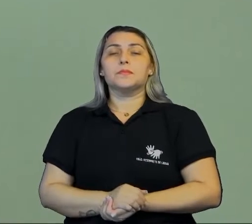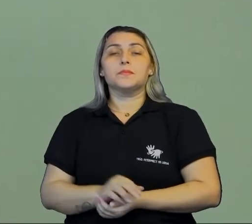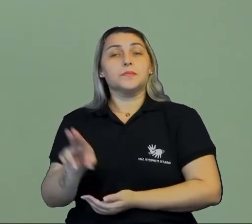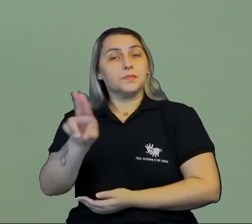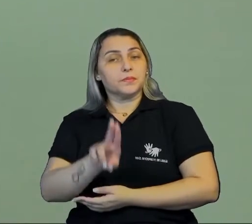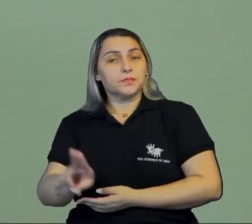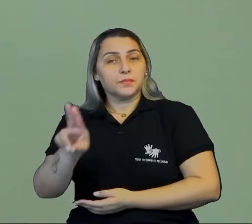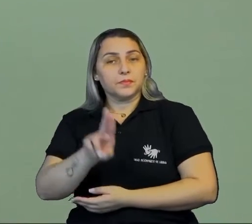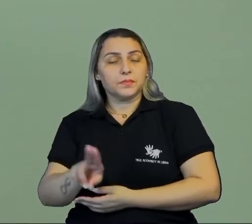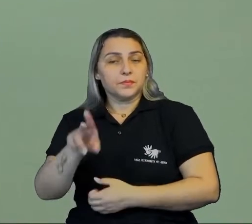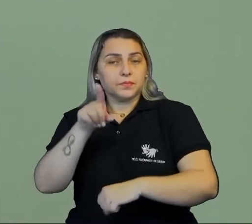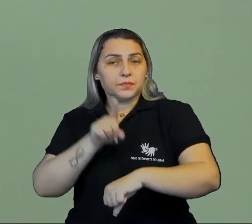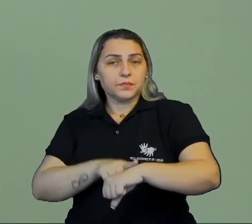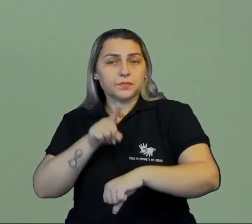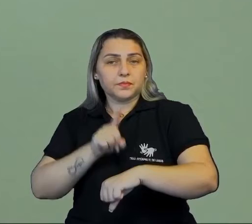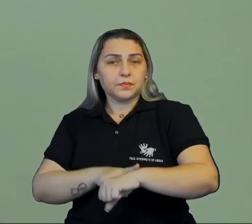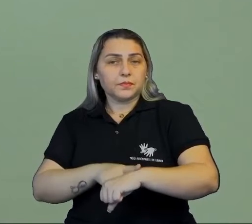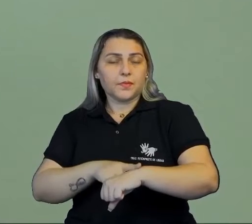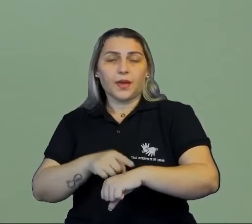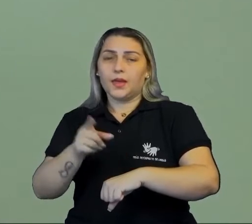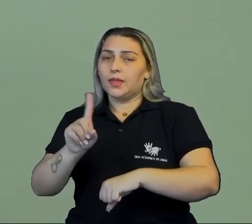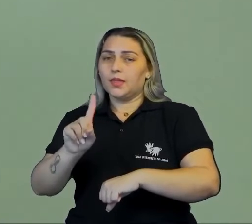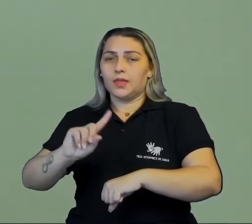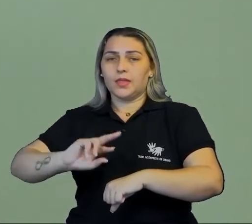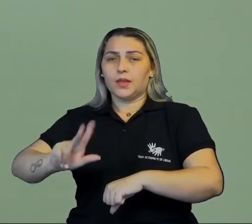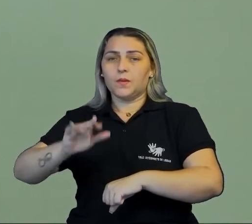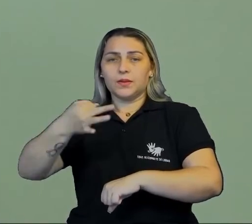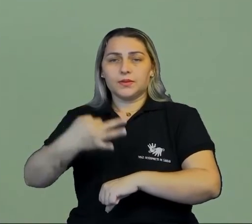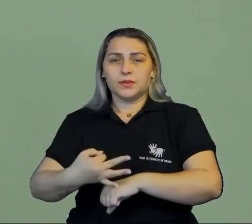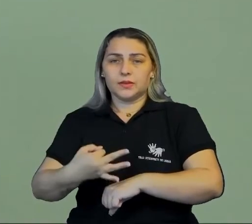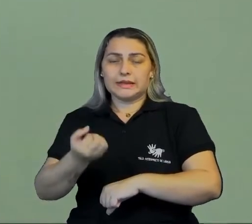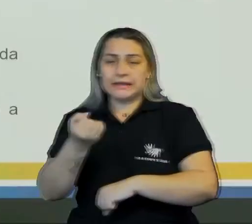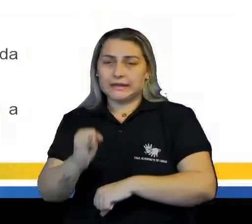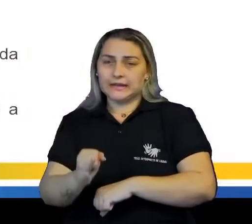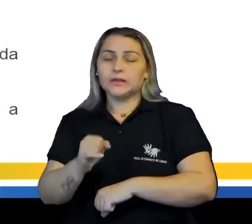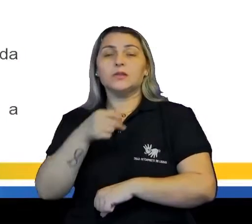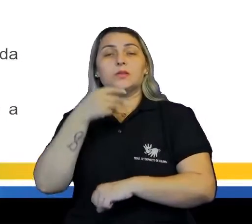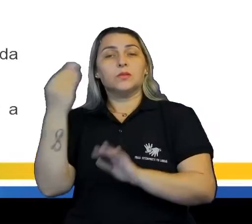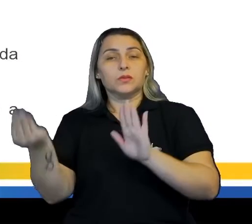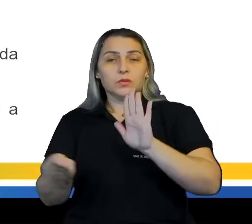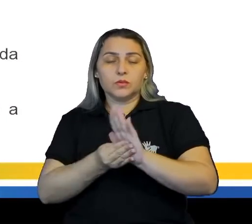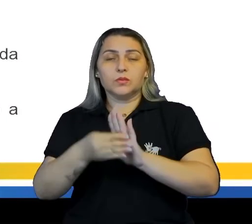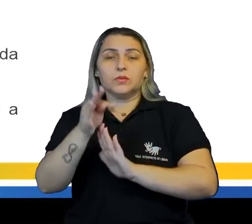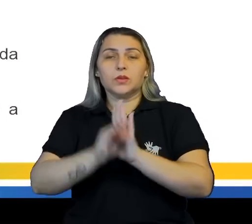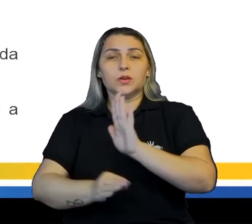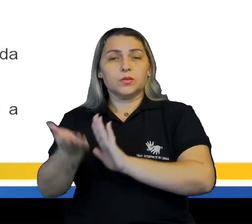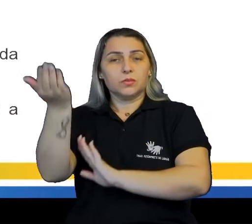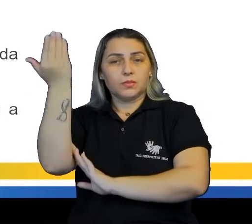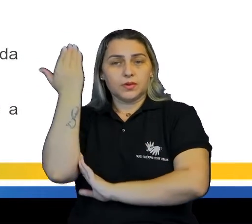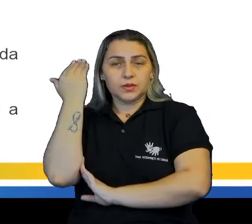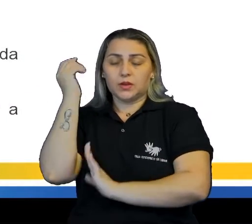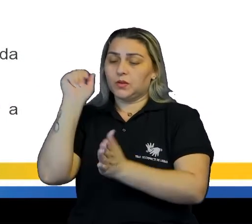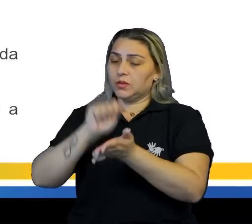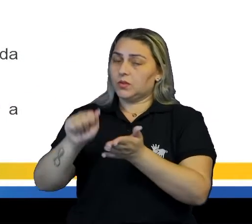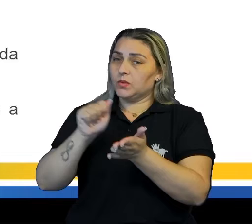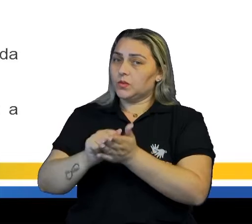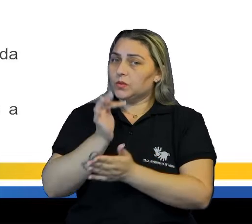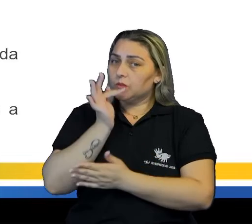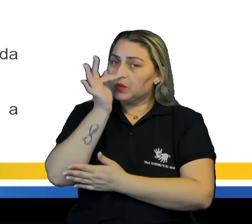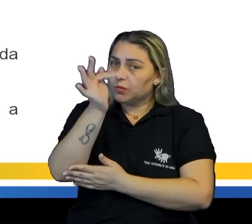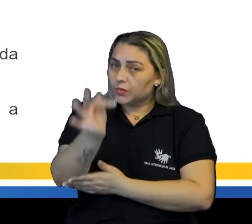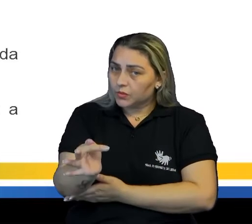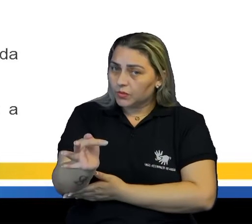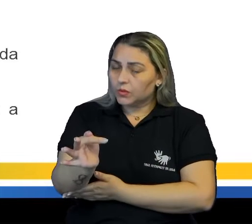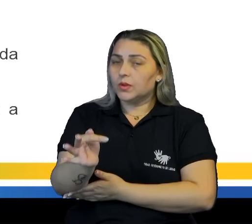nós utilizamos um tempo inadequado dentro do texto. Se eu estou empregando um texto no tempo passado e eu escrevo ele com